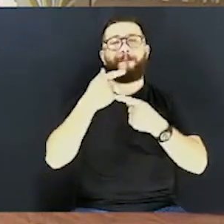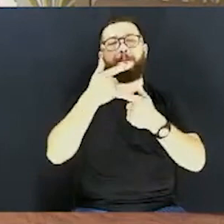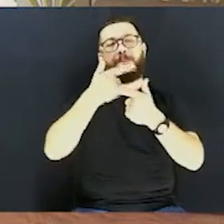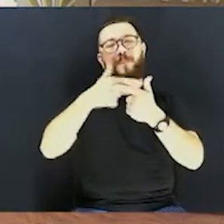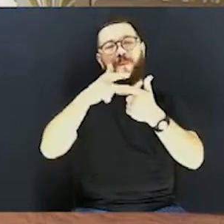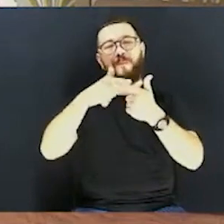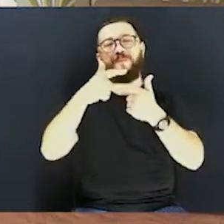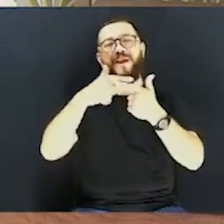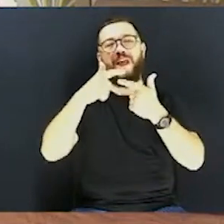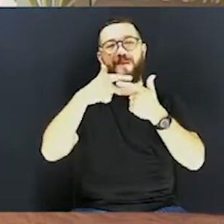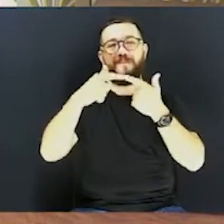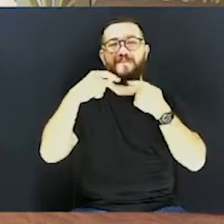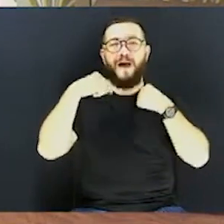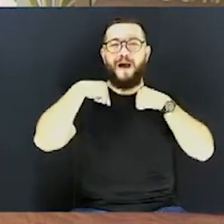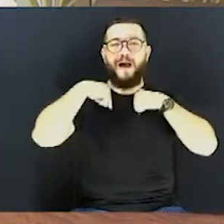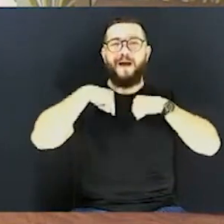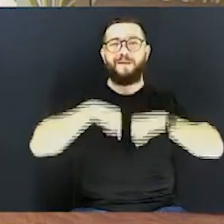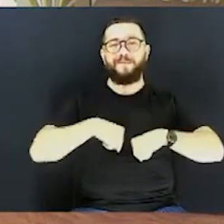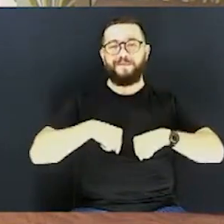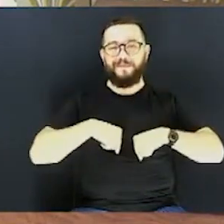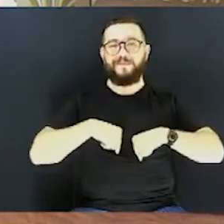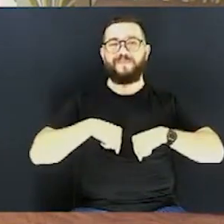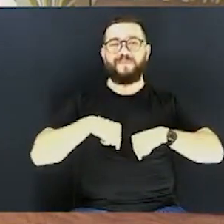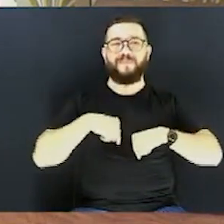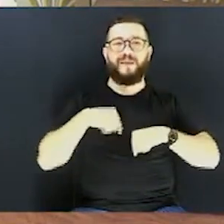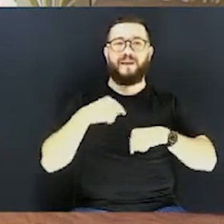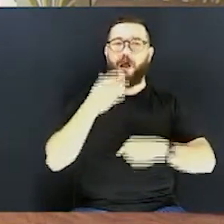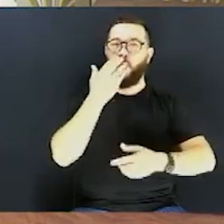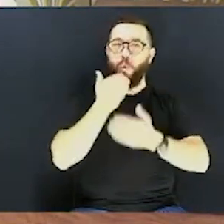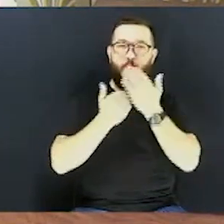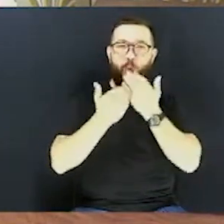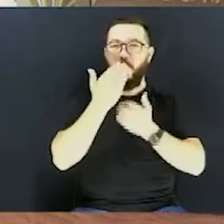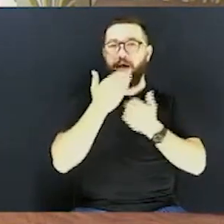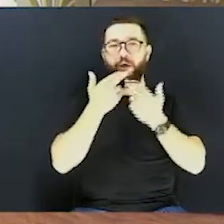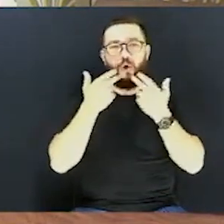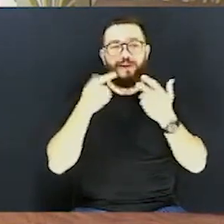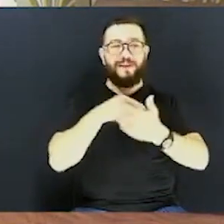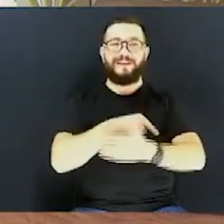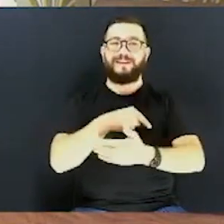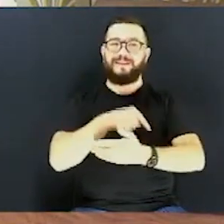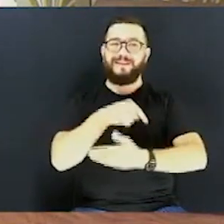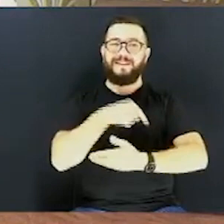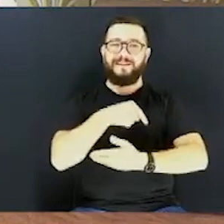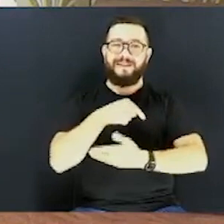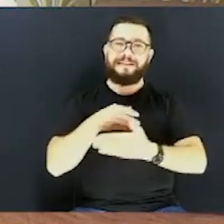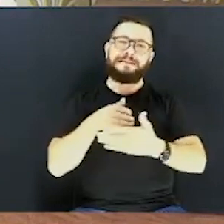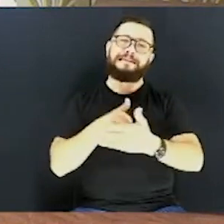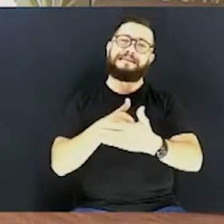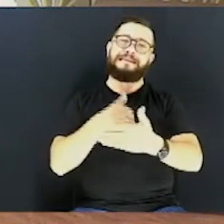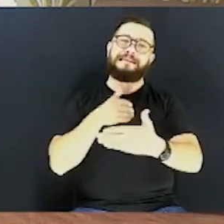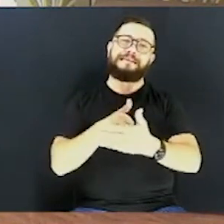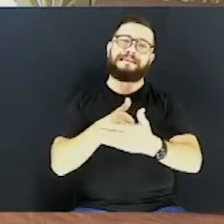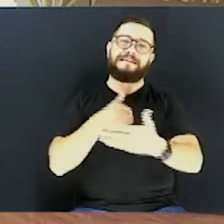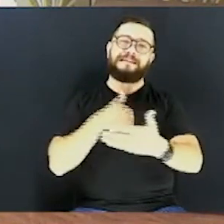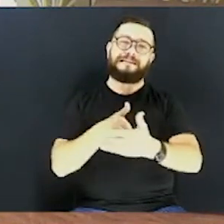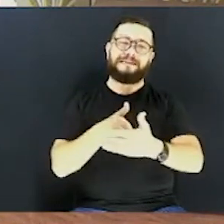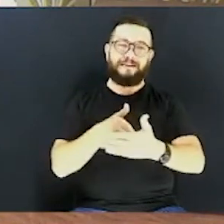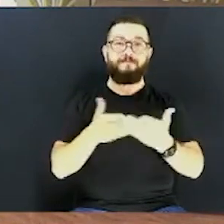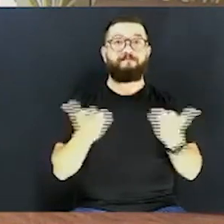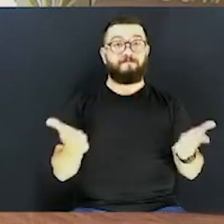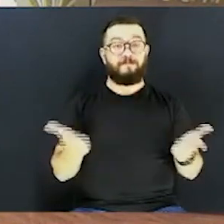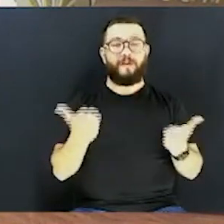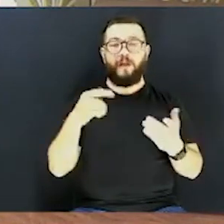que isso pode comprometer todo o seu desenvolvimento da sua vida, inclusive na vida adulta. No Paraná, nós